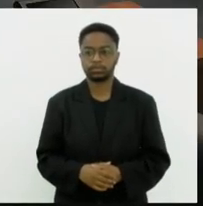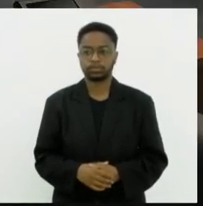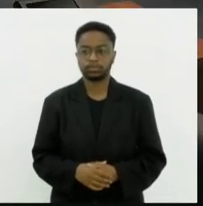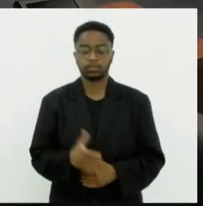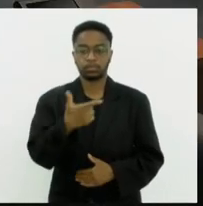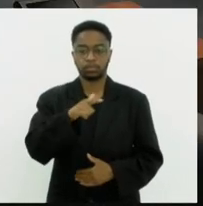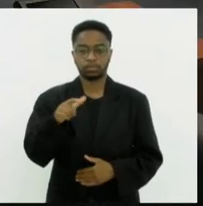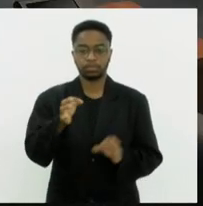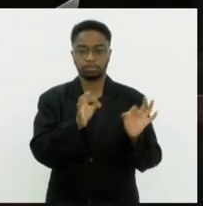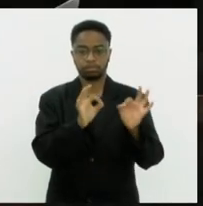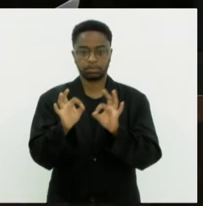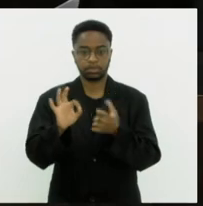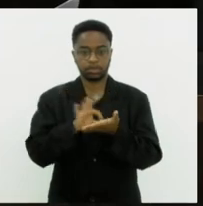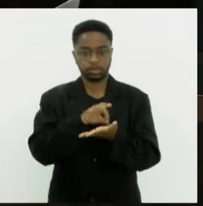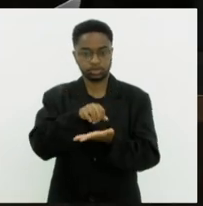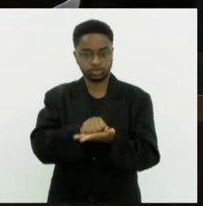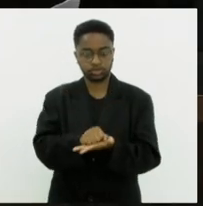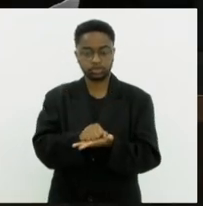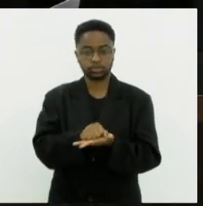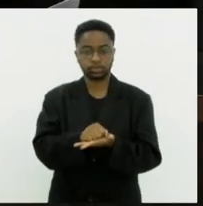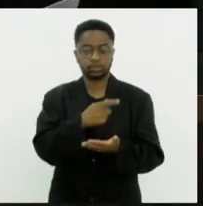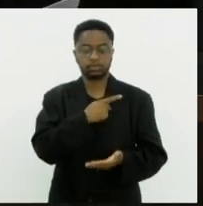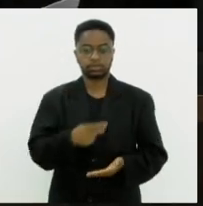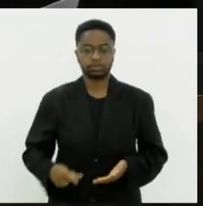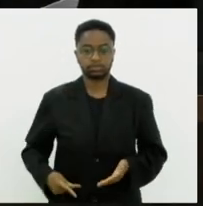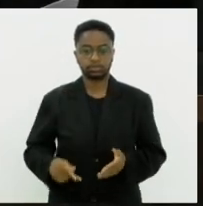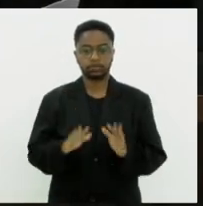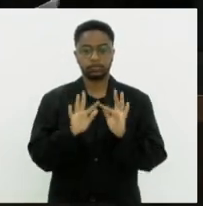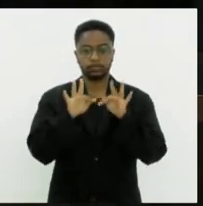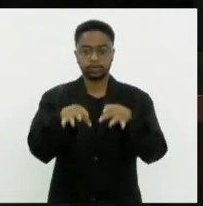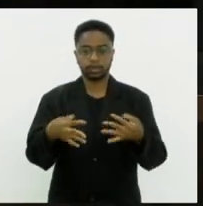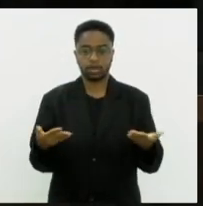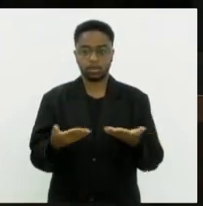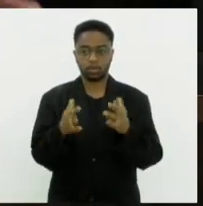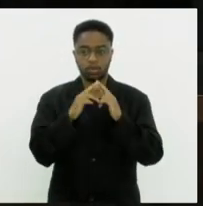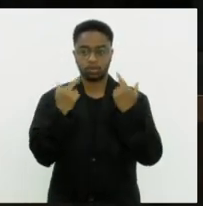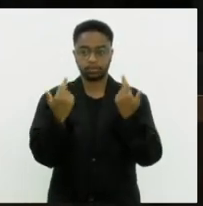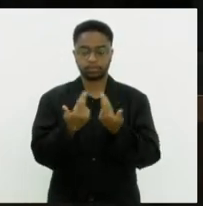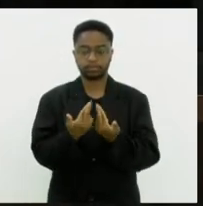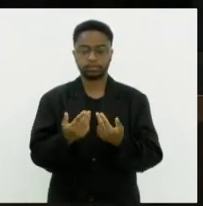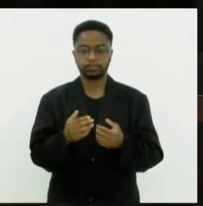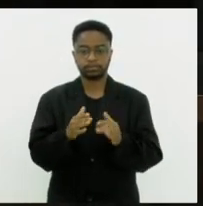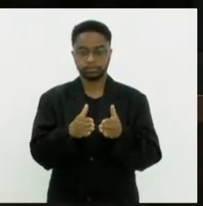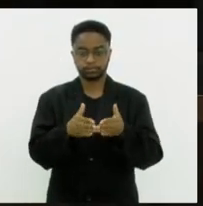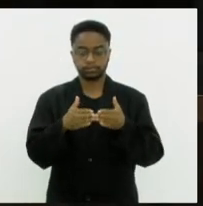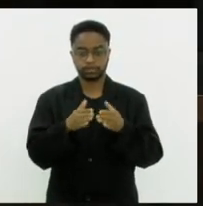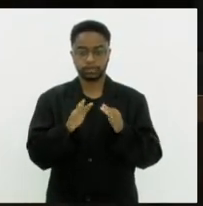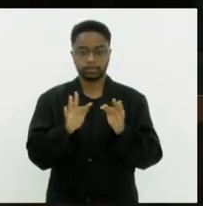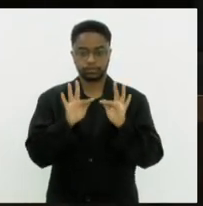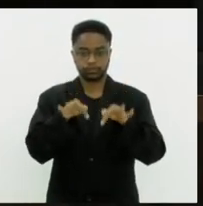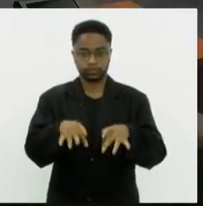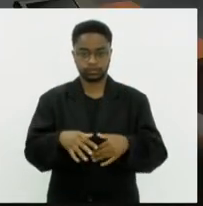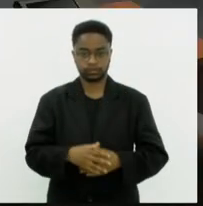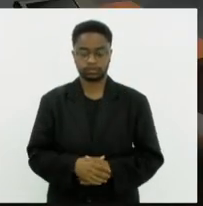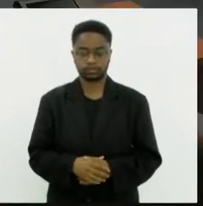Não havendo mais orador inscrito, a presidência encerra a presente sessão. Está encerrado.